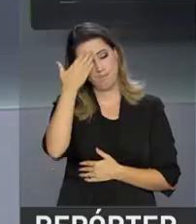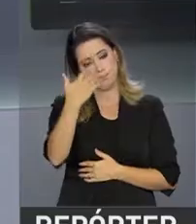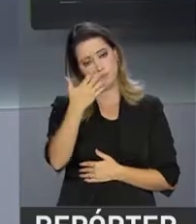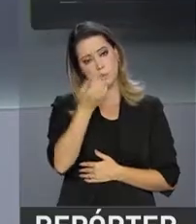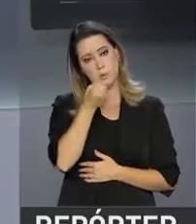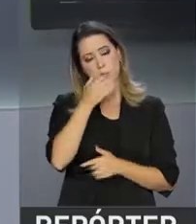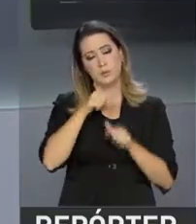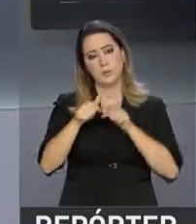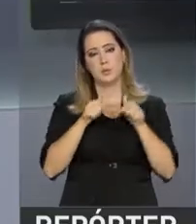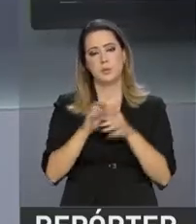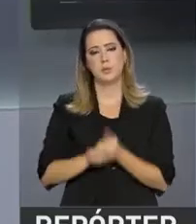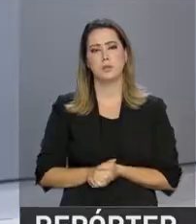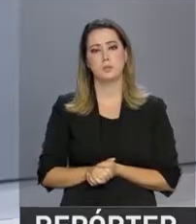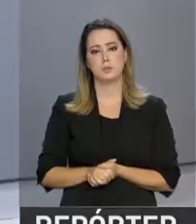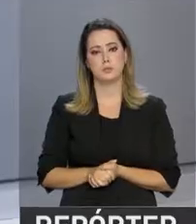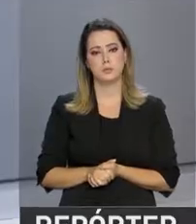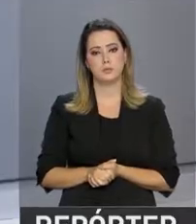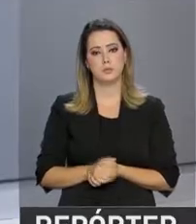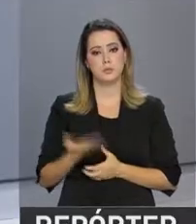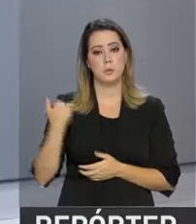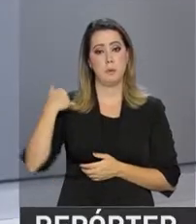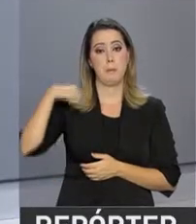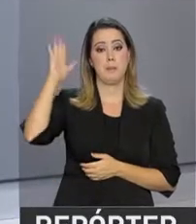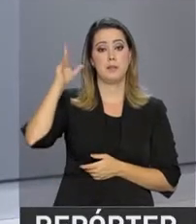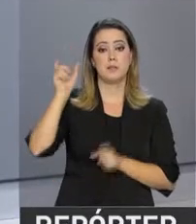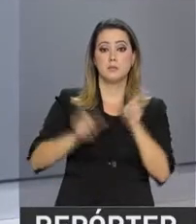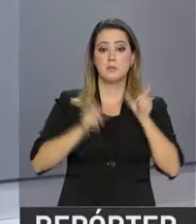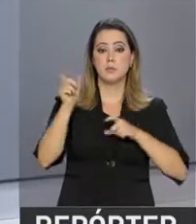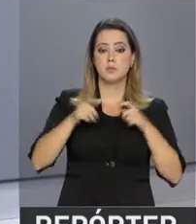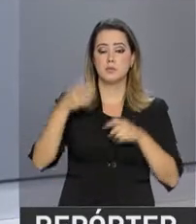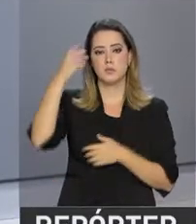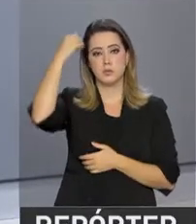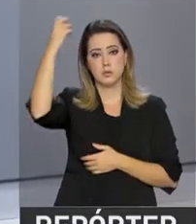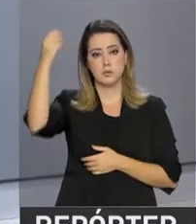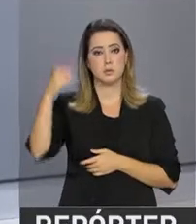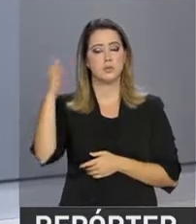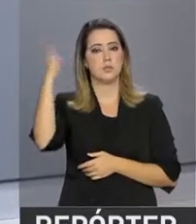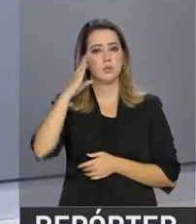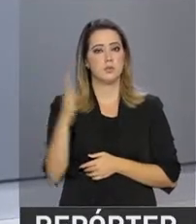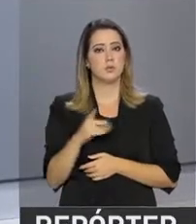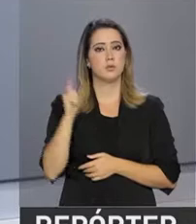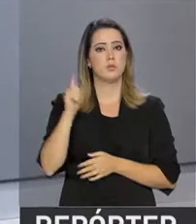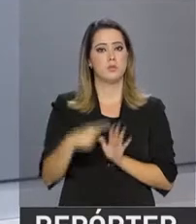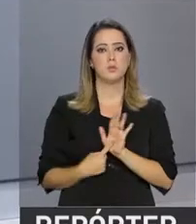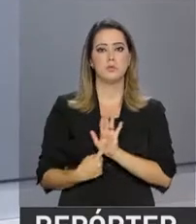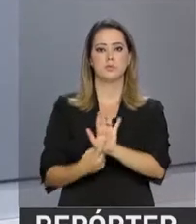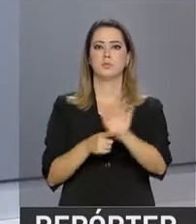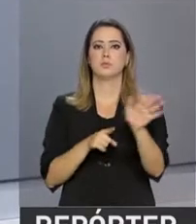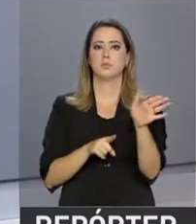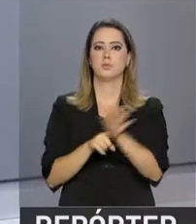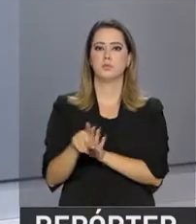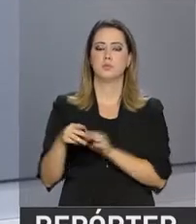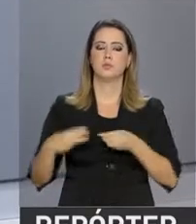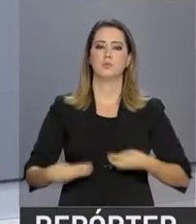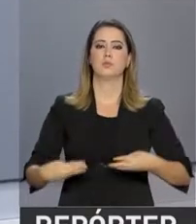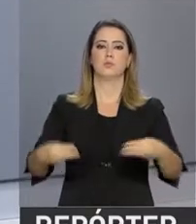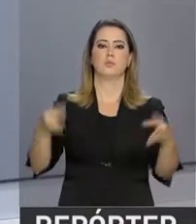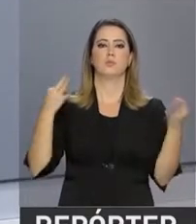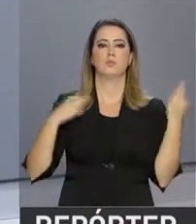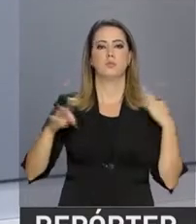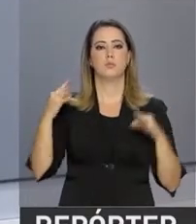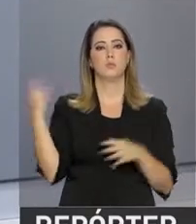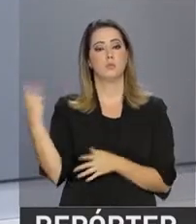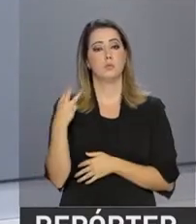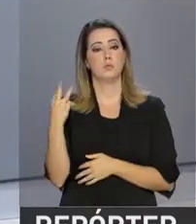para você aí em São Paulo. Mais pessoas viajando pelo Brasil, é o que mostra uma pesquisa do Ministério do Turismo. No terceiro